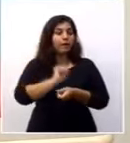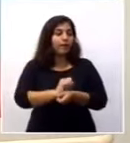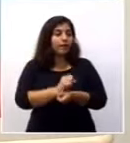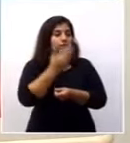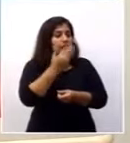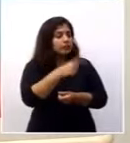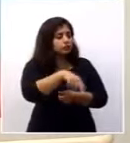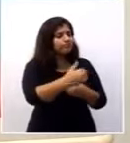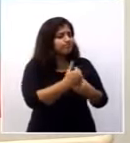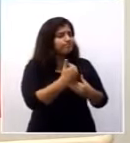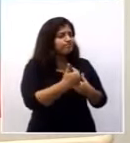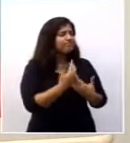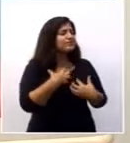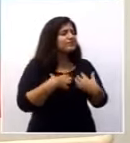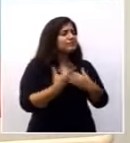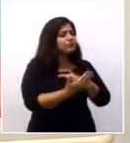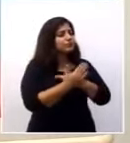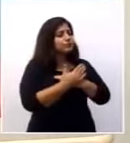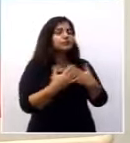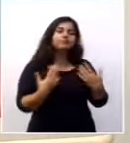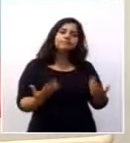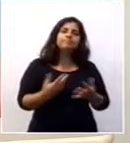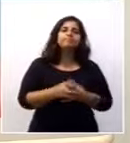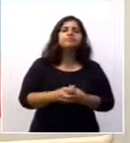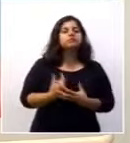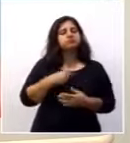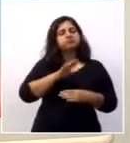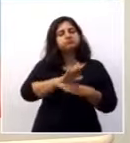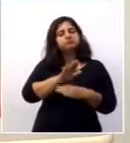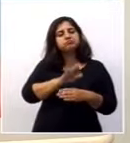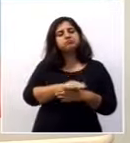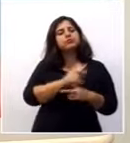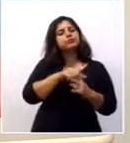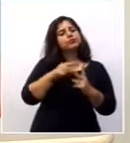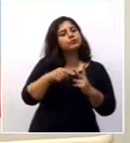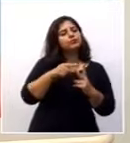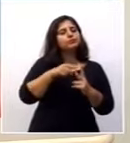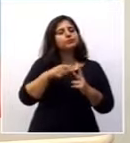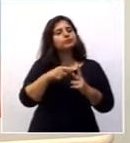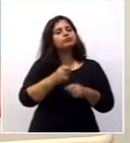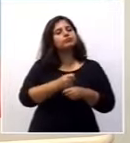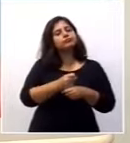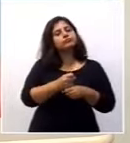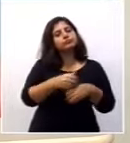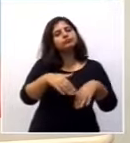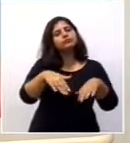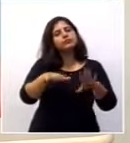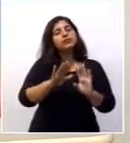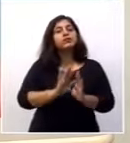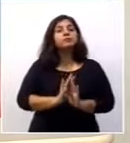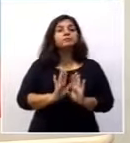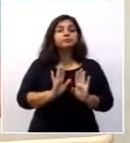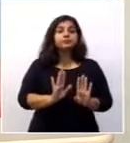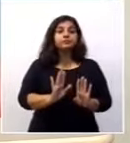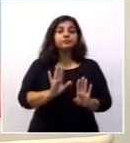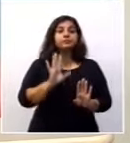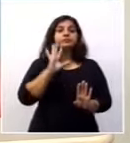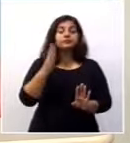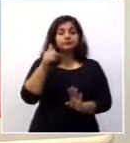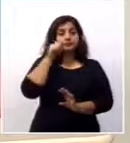pedir conselhos para ele também. E ele assim fazia. E os dois foram se mantendo durante algum tempo. Até que